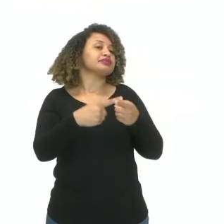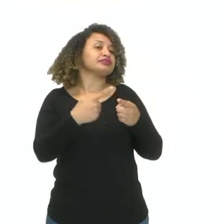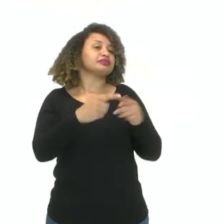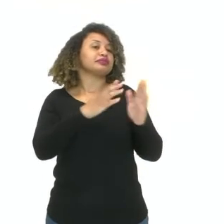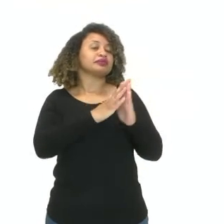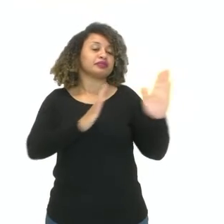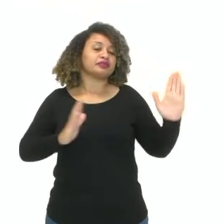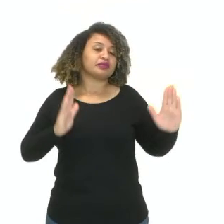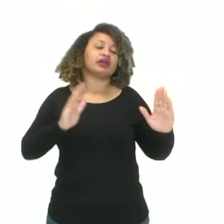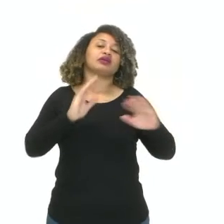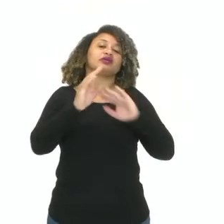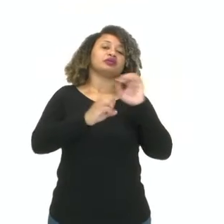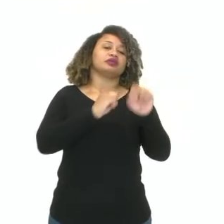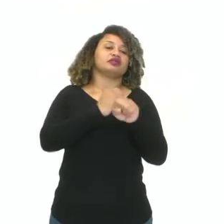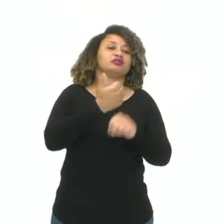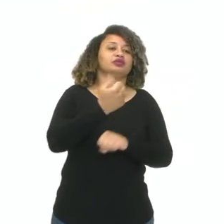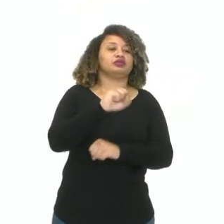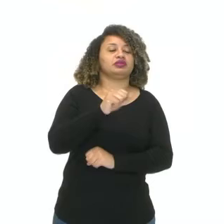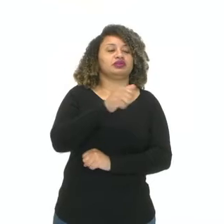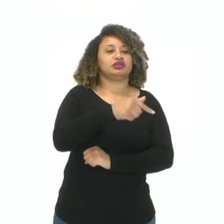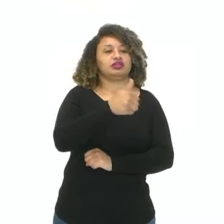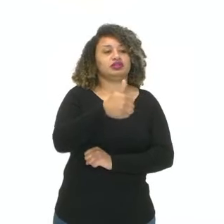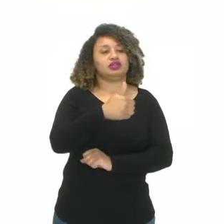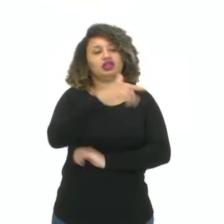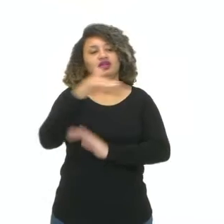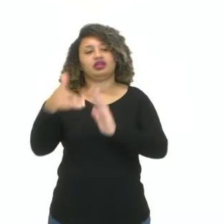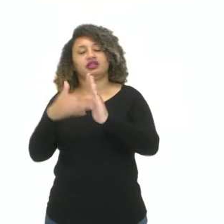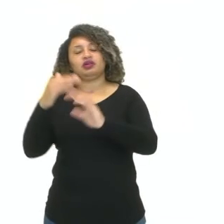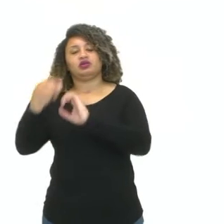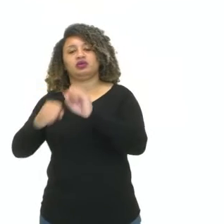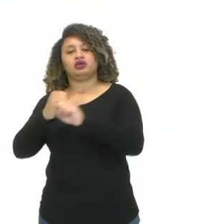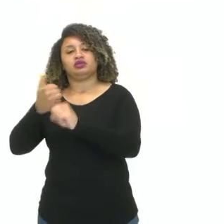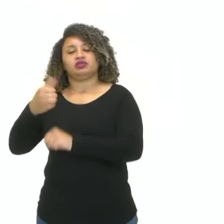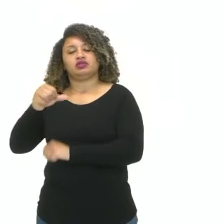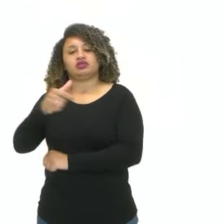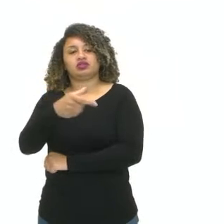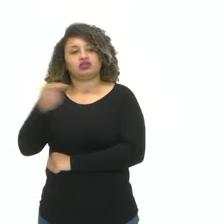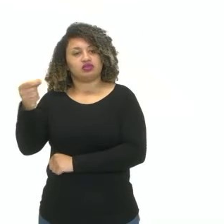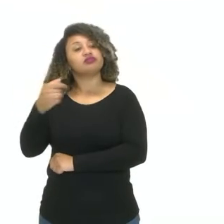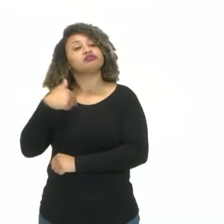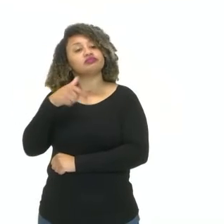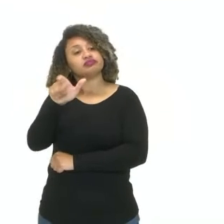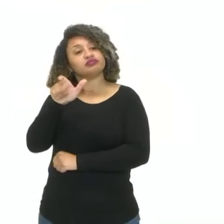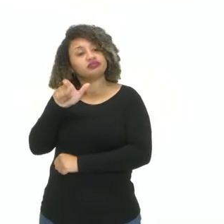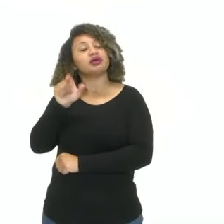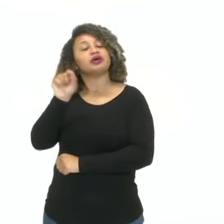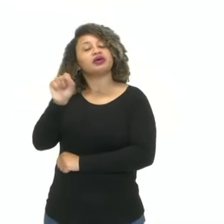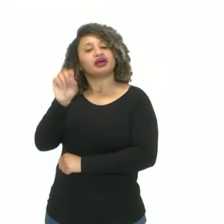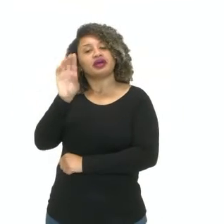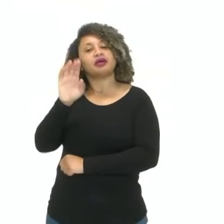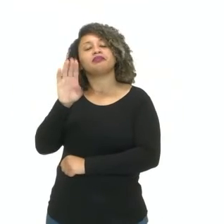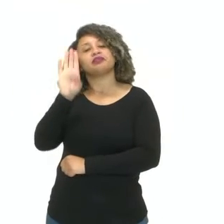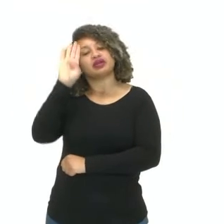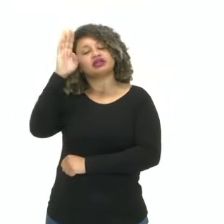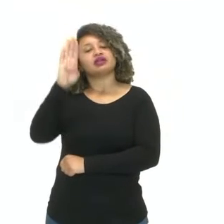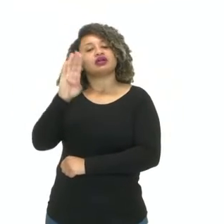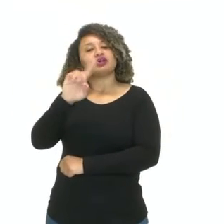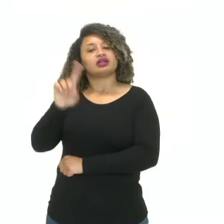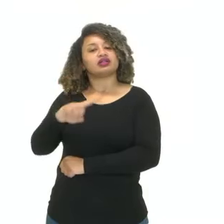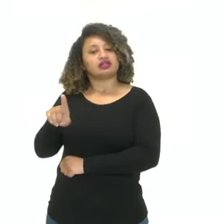de 1871 a 1920, ela aparece escrita predominantemente com a letra